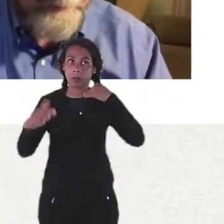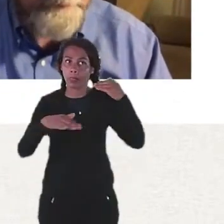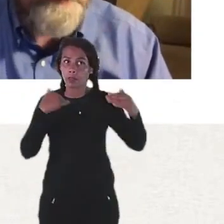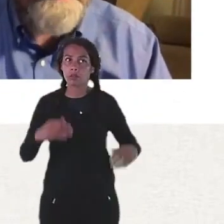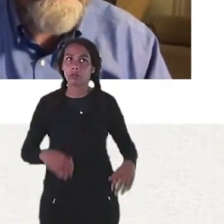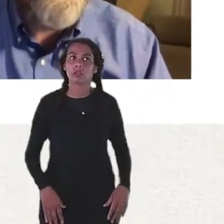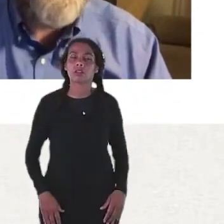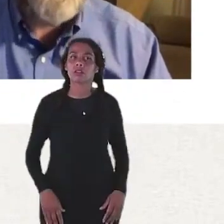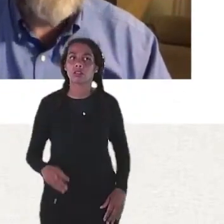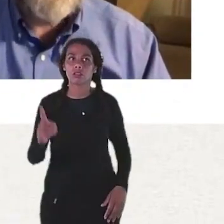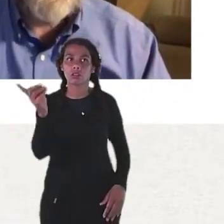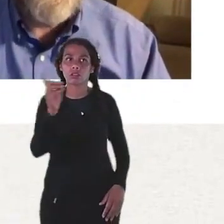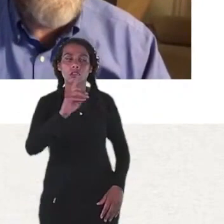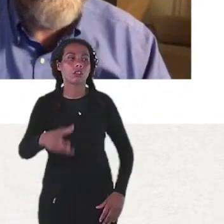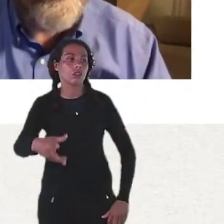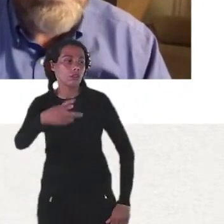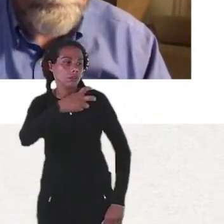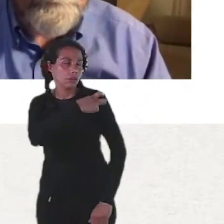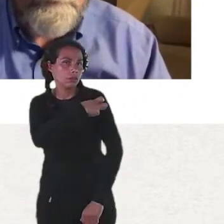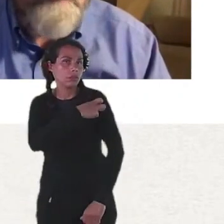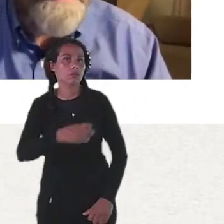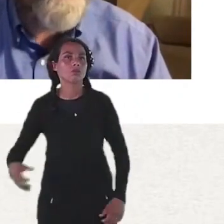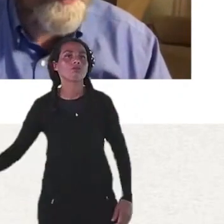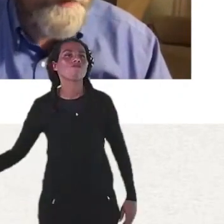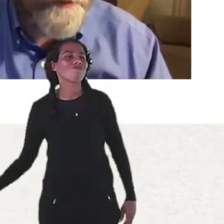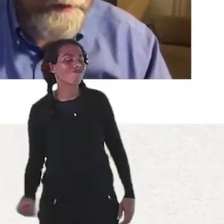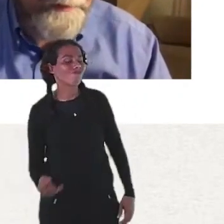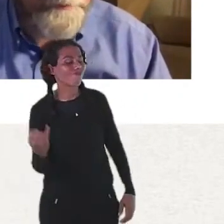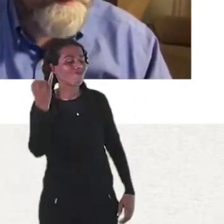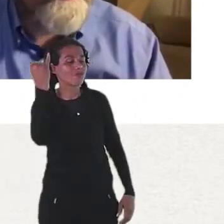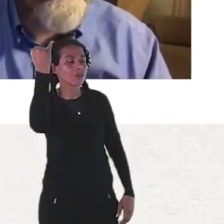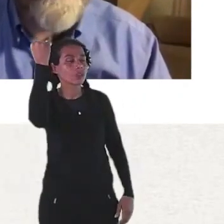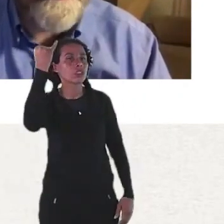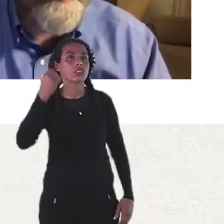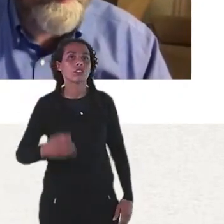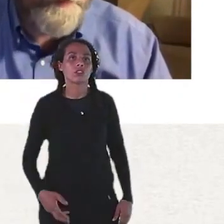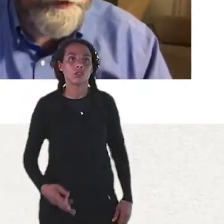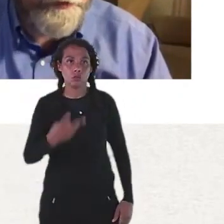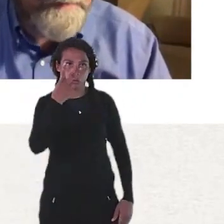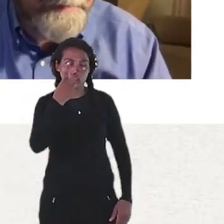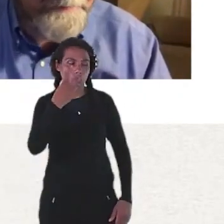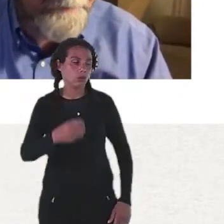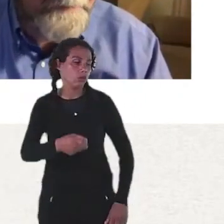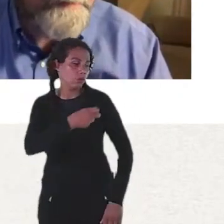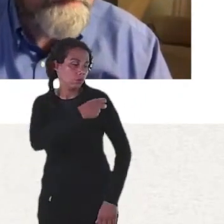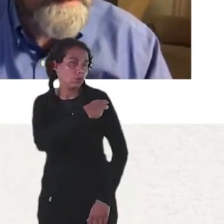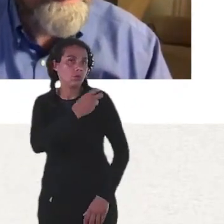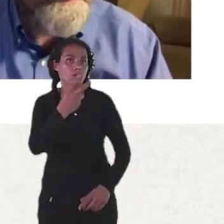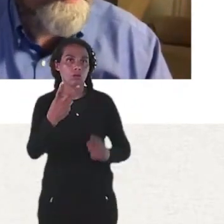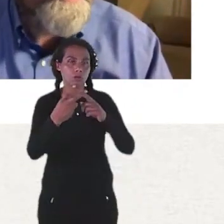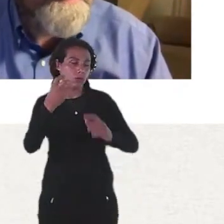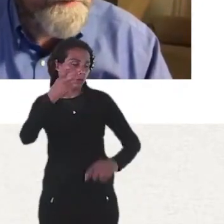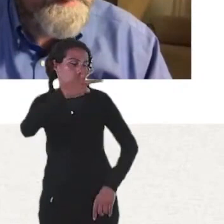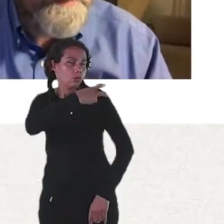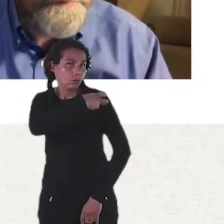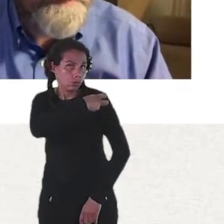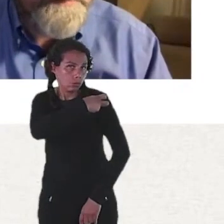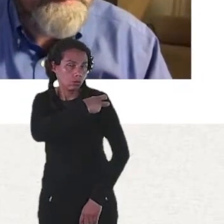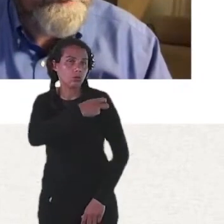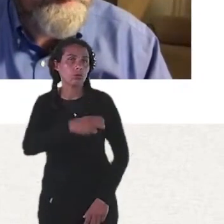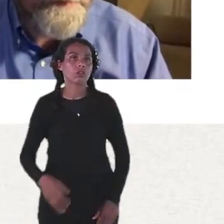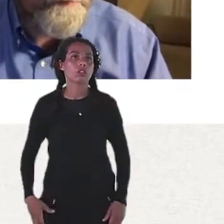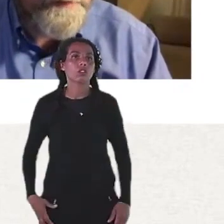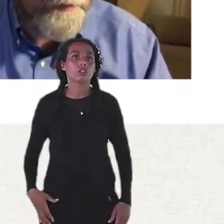fundamental, as pessoas têm que se vacinar, evidentemente. As 2 doses, o Brasil tem um fenômeno muito grave, as pessoas não